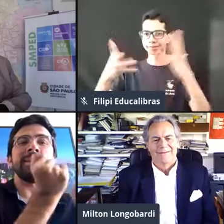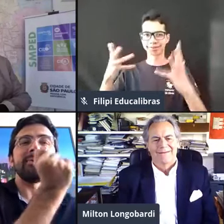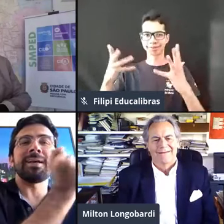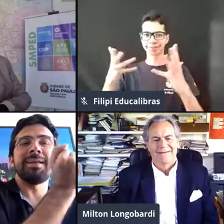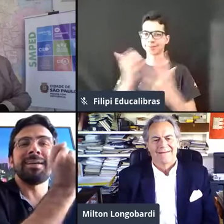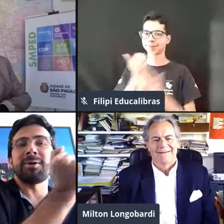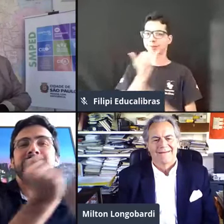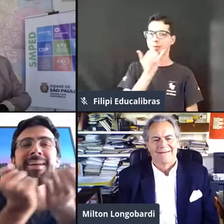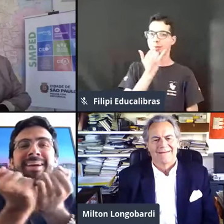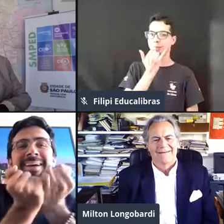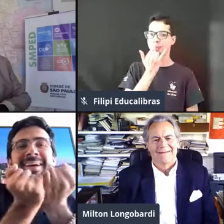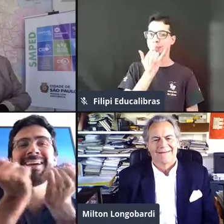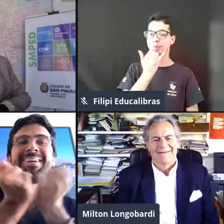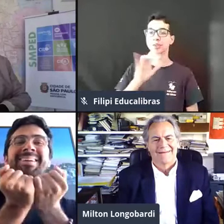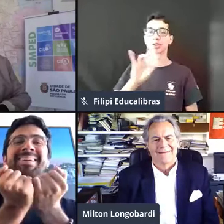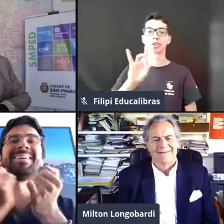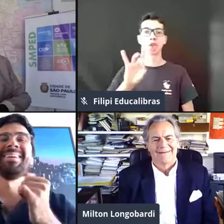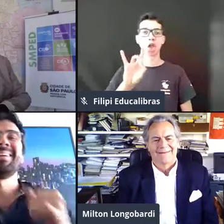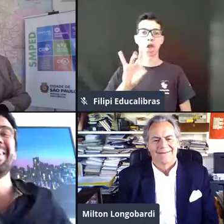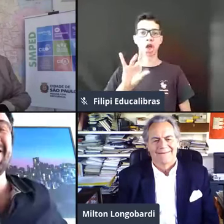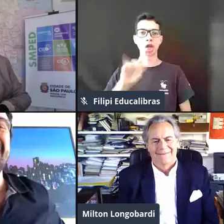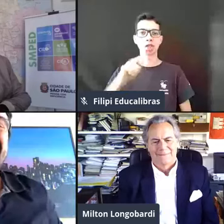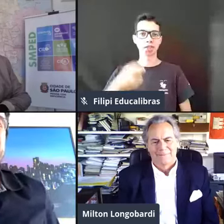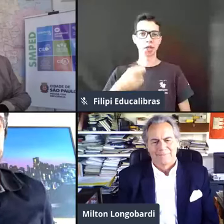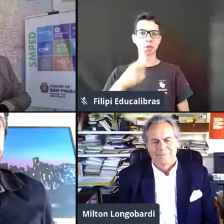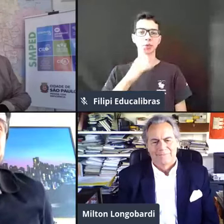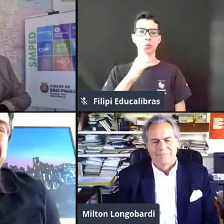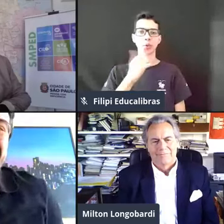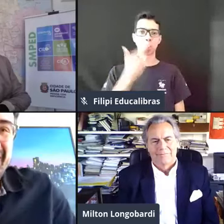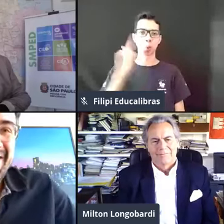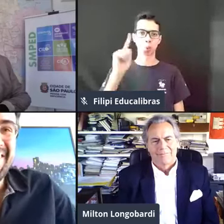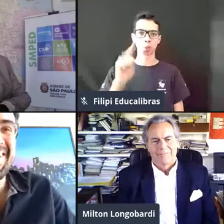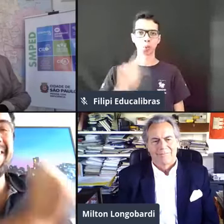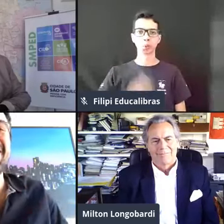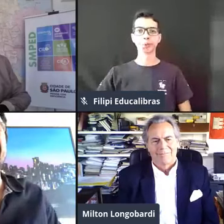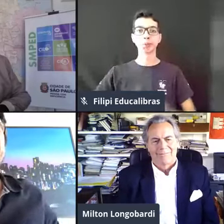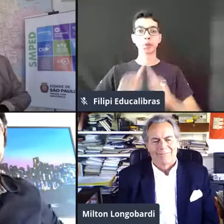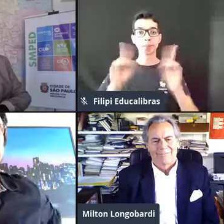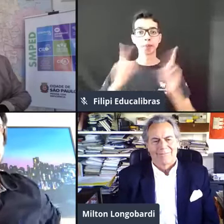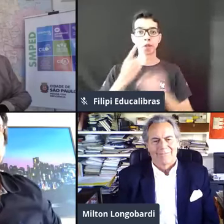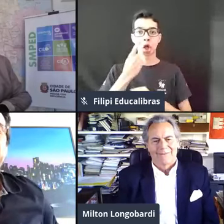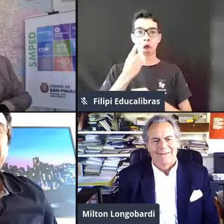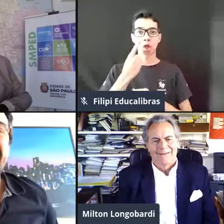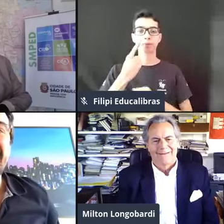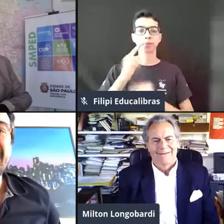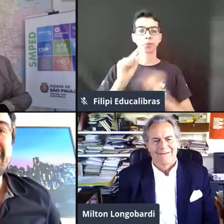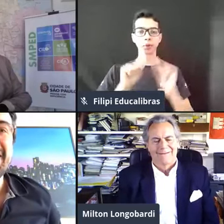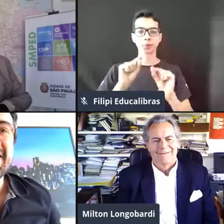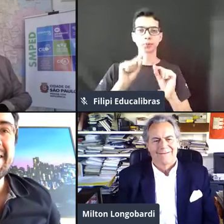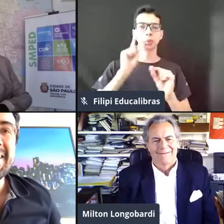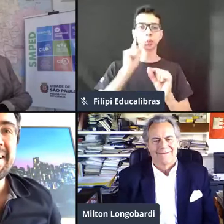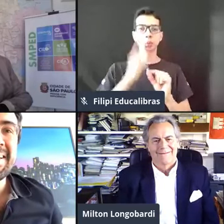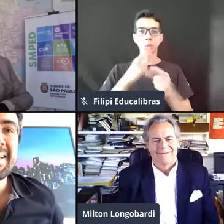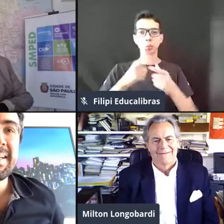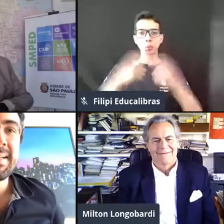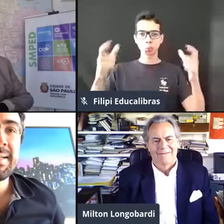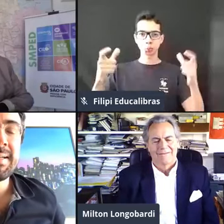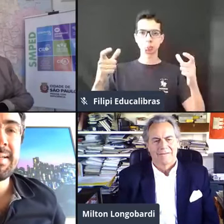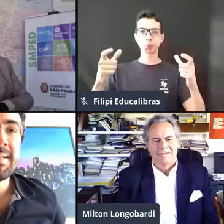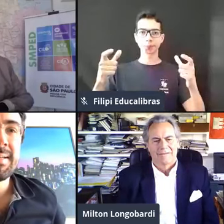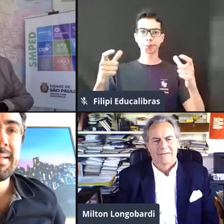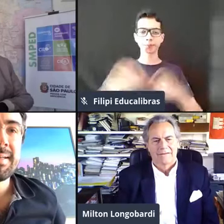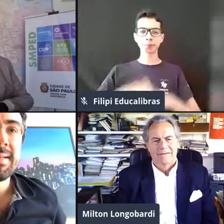aquele sinal italiano, aquele que é... Não, mas porque é o seguinte, os surdos, né, quem